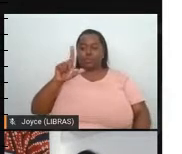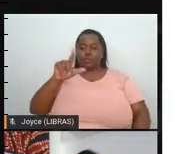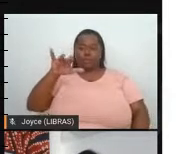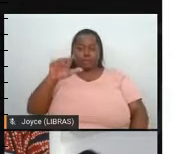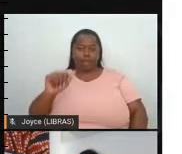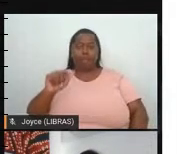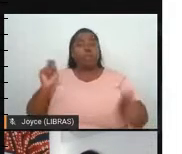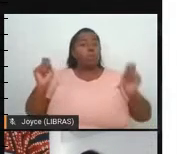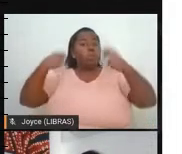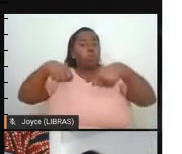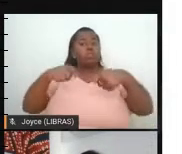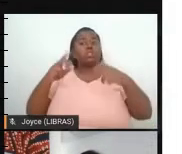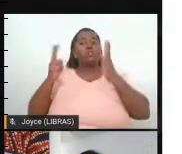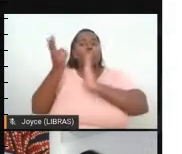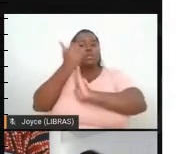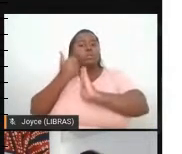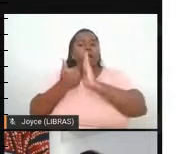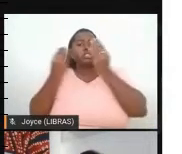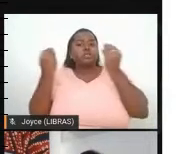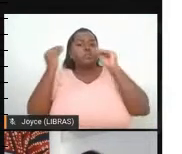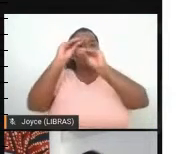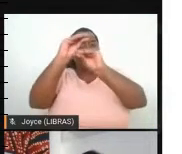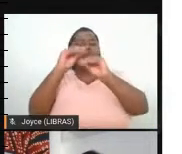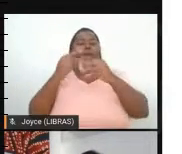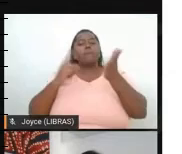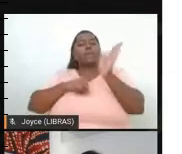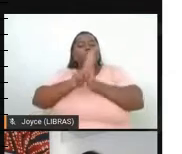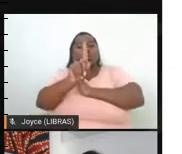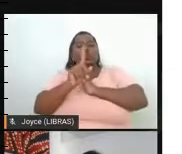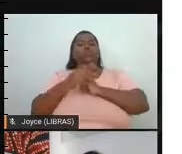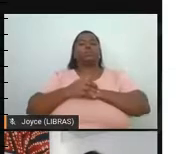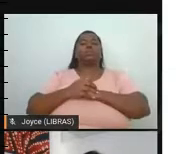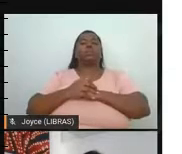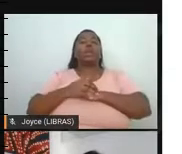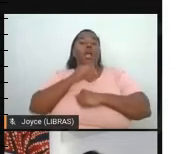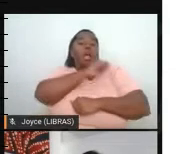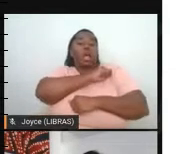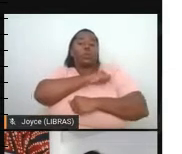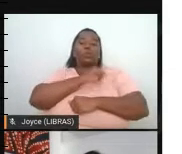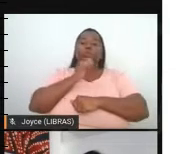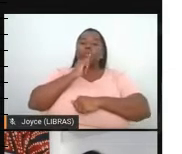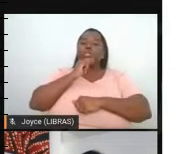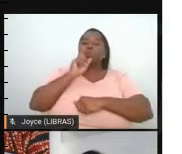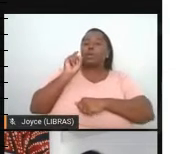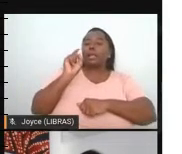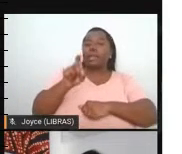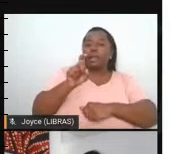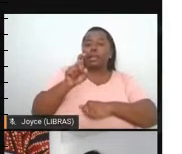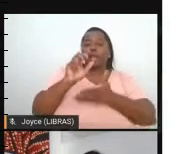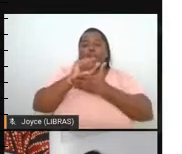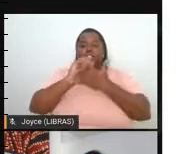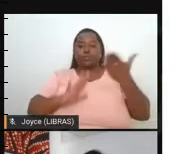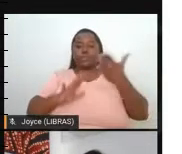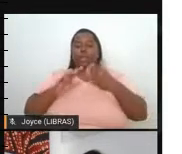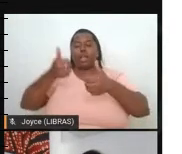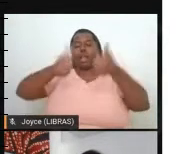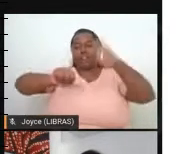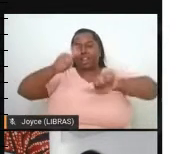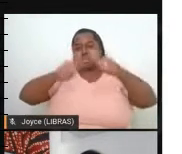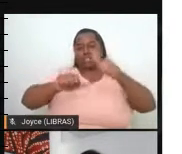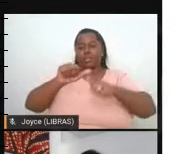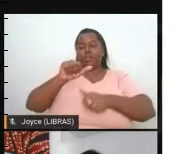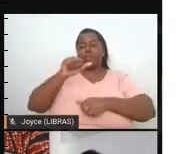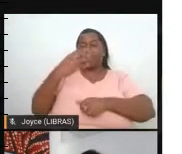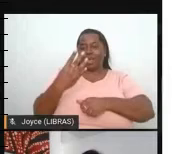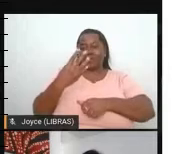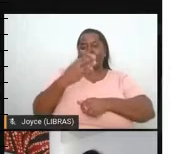o enunciado, né? Então o aluno, quando ele clica nessa atividade aqui, ó, né, uma atividade avaliativa 4, que é uma atividade da